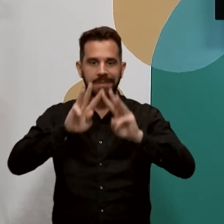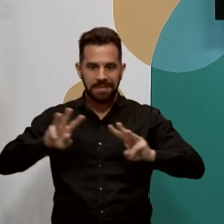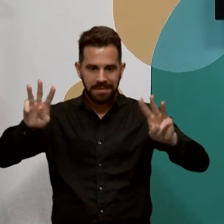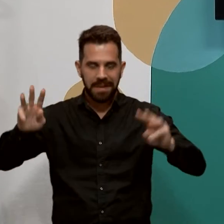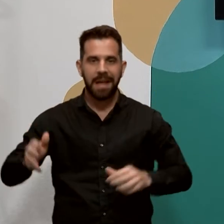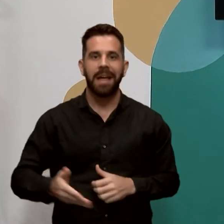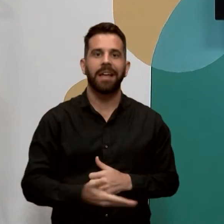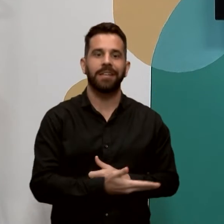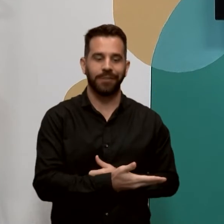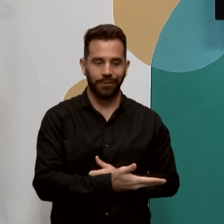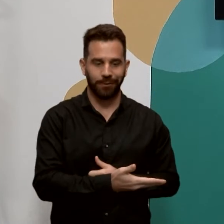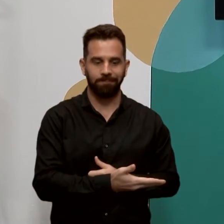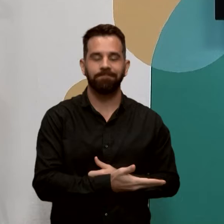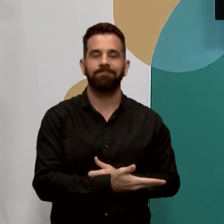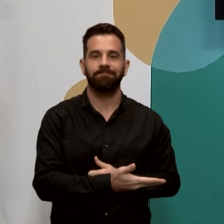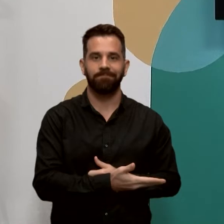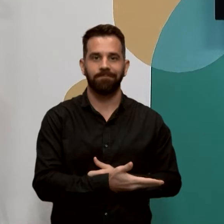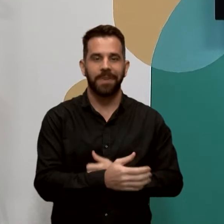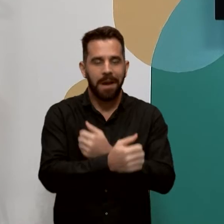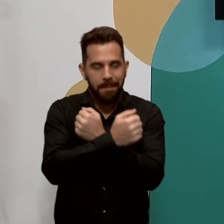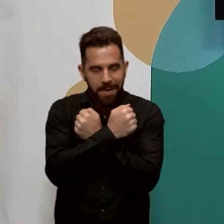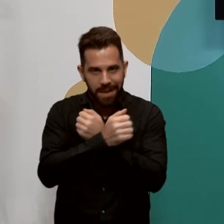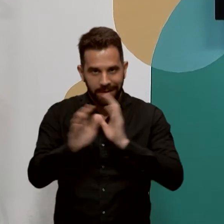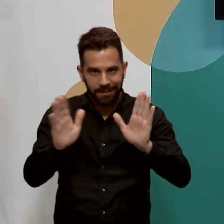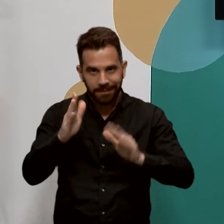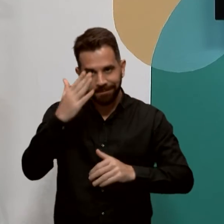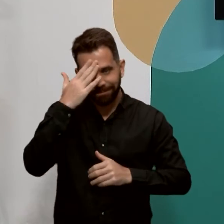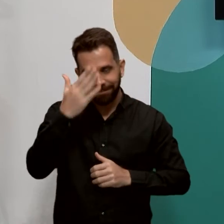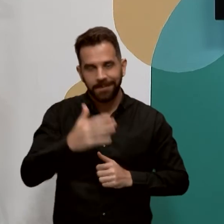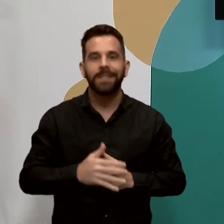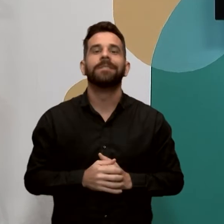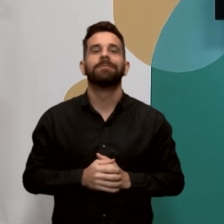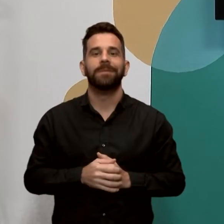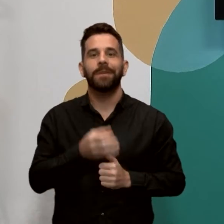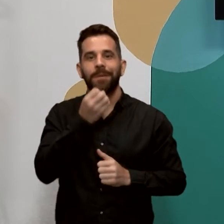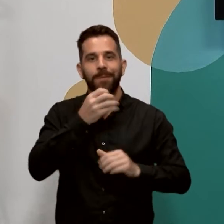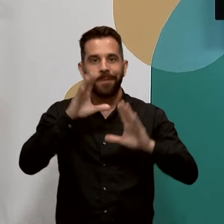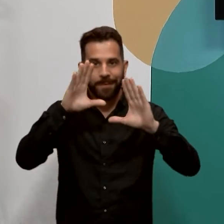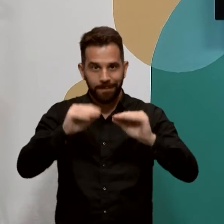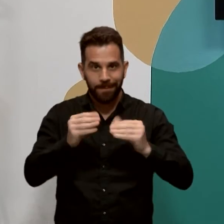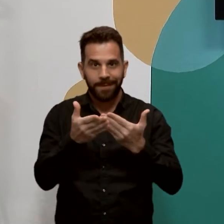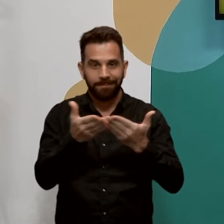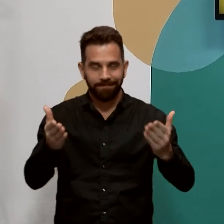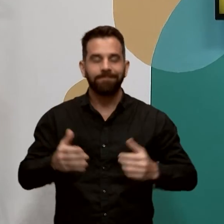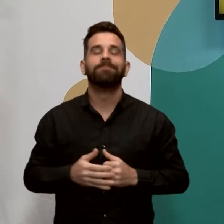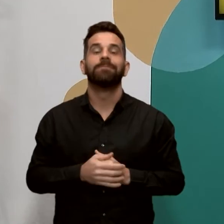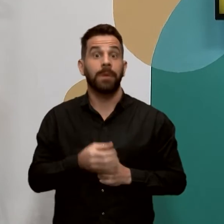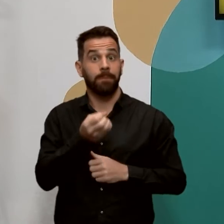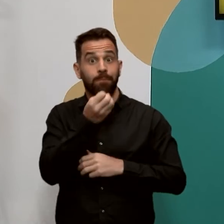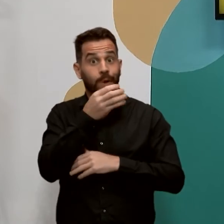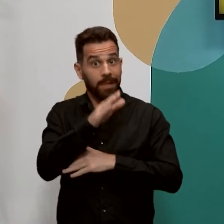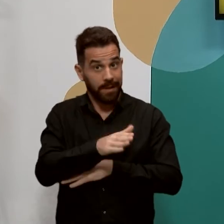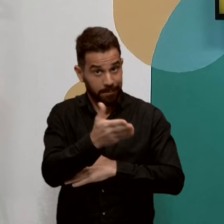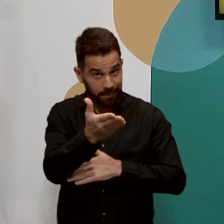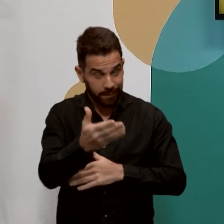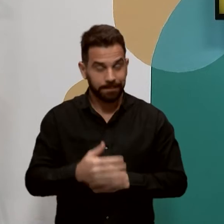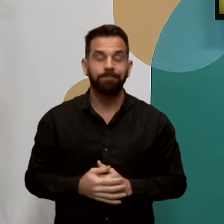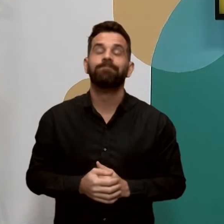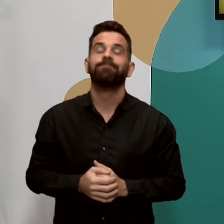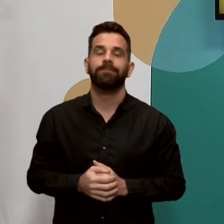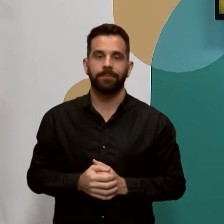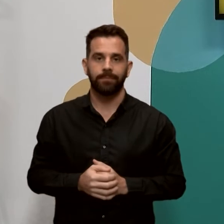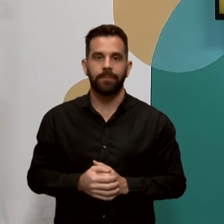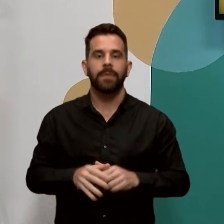Um abraço, Heloísio, brigadão. Ok, boa noite. Boa noite, boa tarde para você. Bom, gente, vamos falar da sala